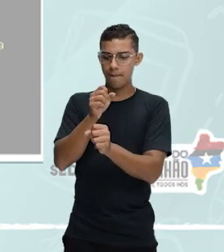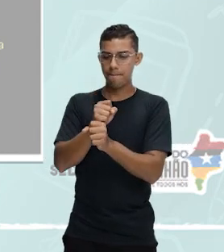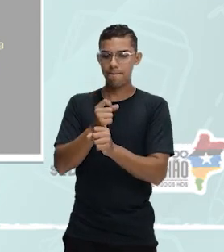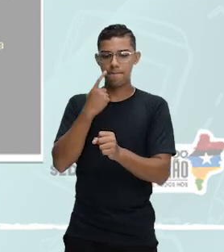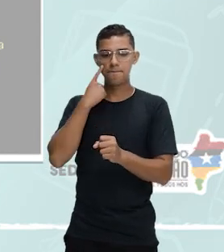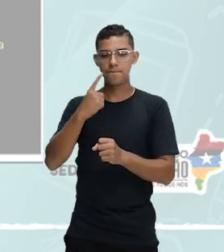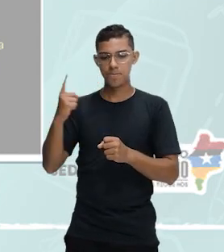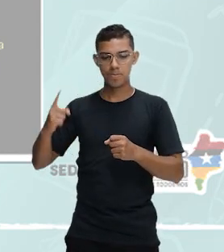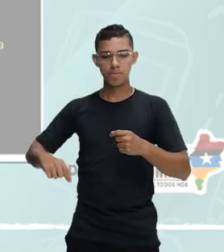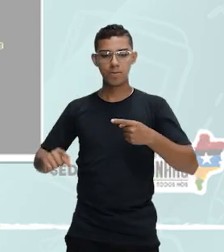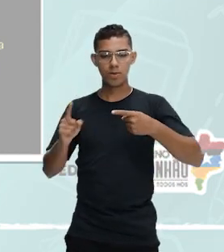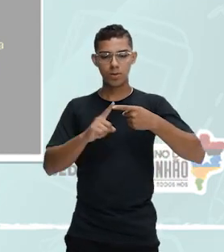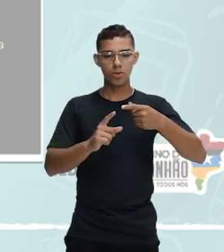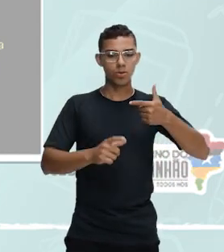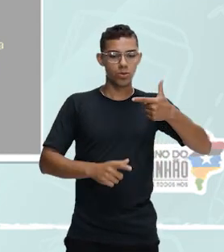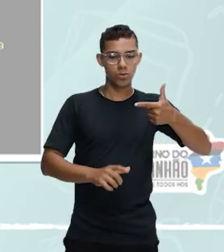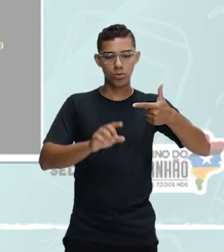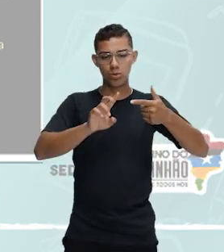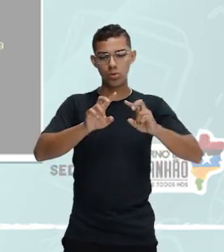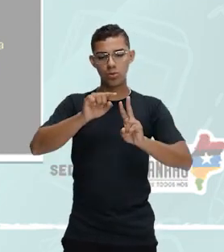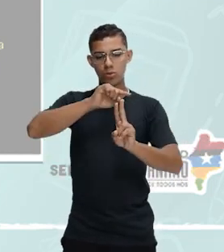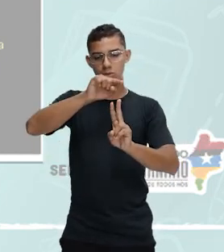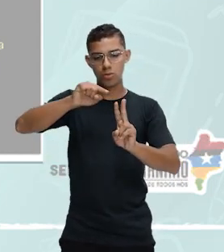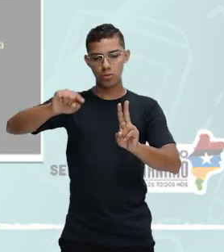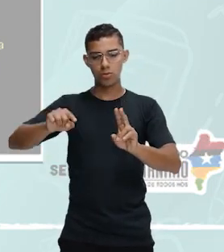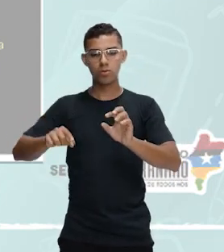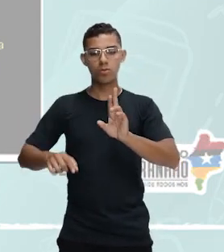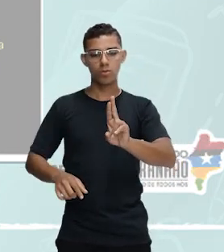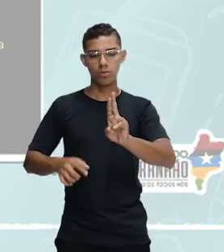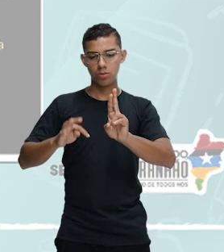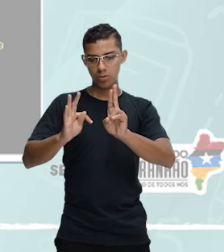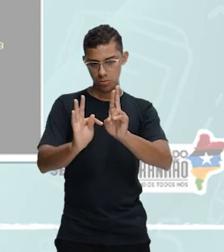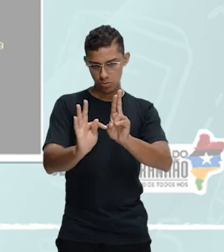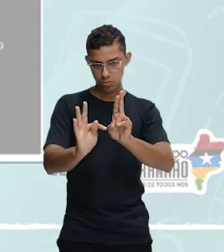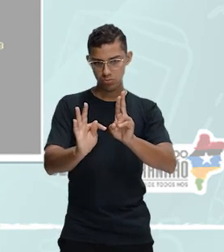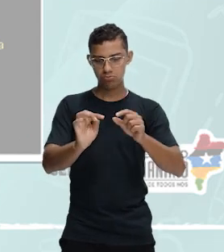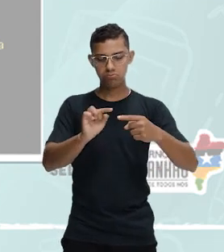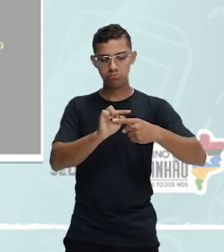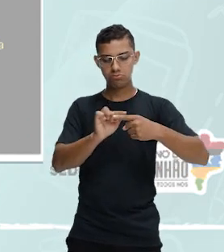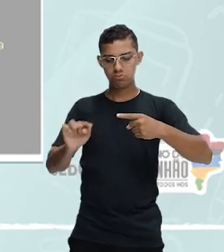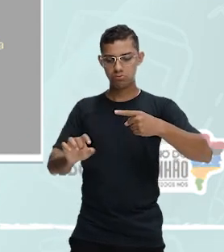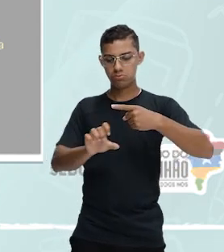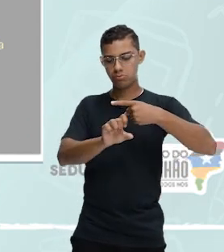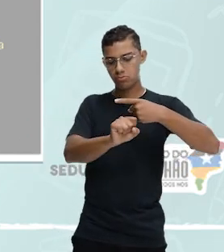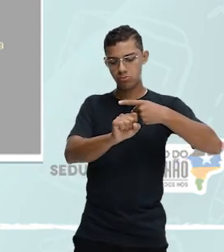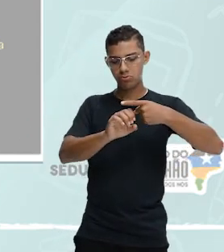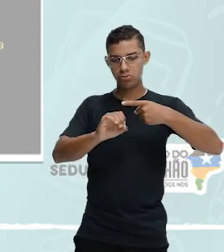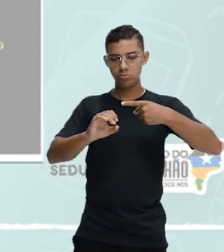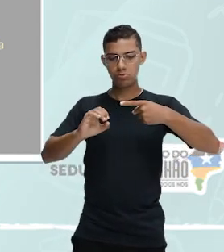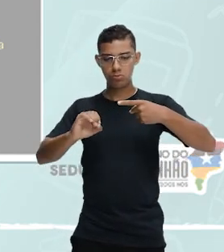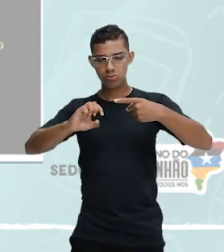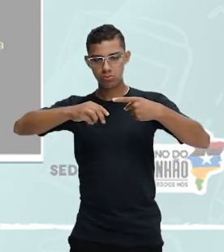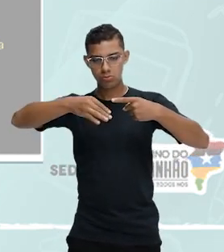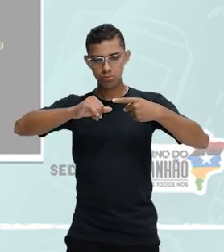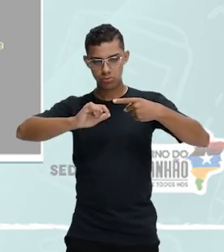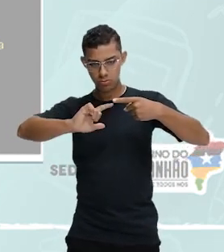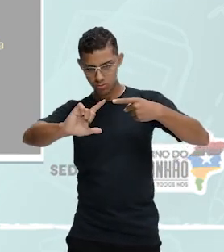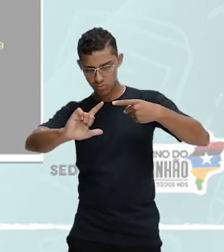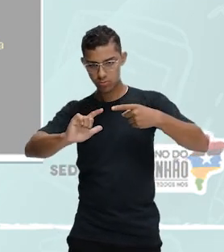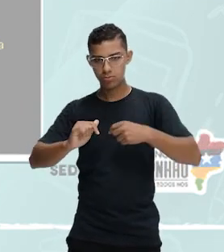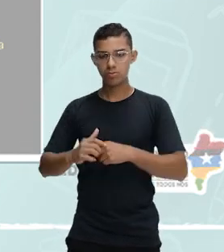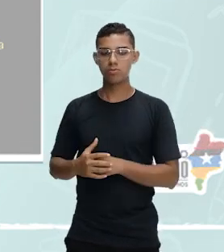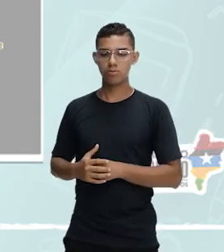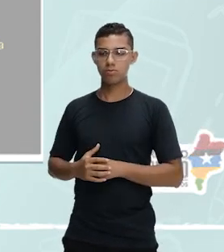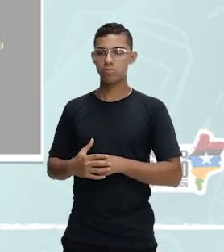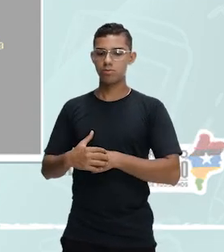Ó. 2 vezes π vezes o raio da Terra, né, que é o RT que ele chamou, é o comprimento do círculo,